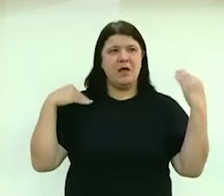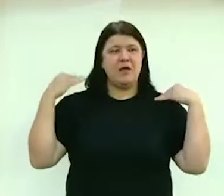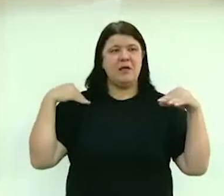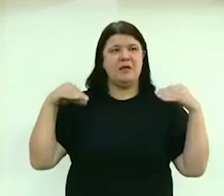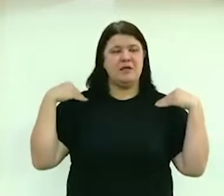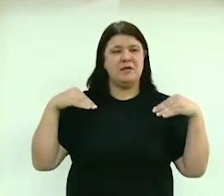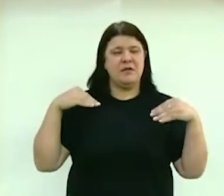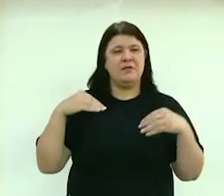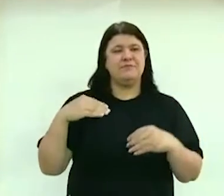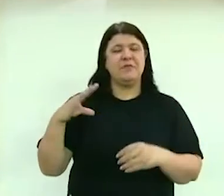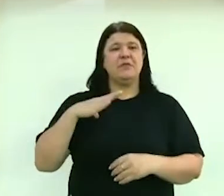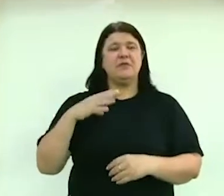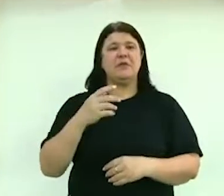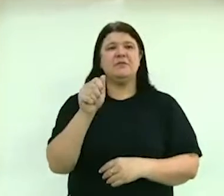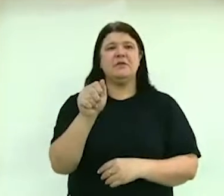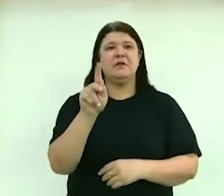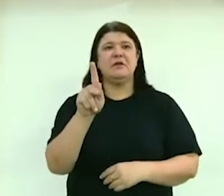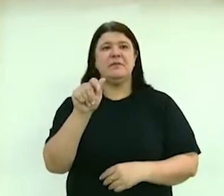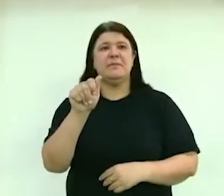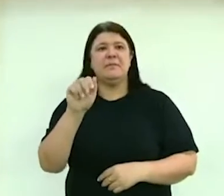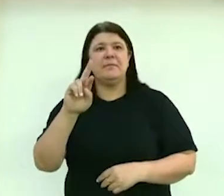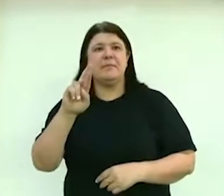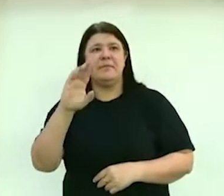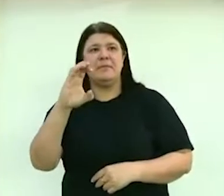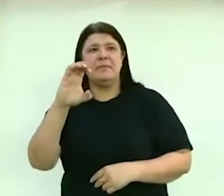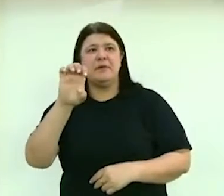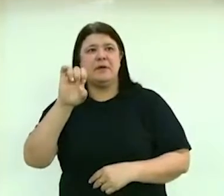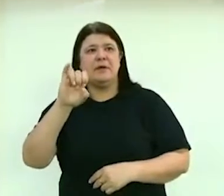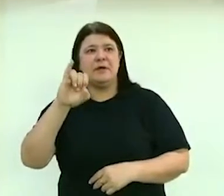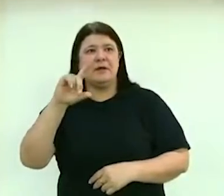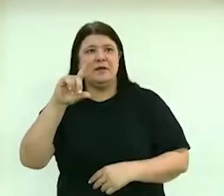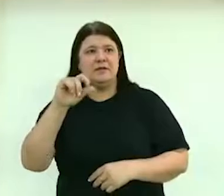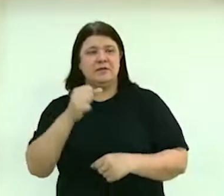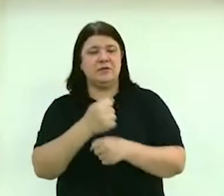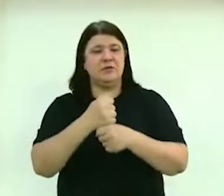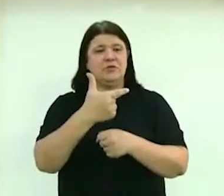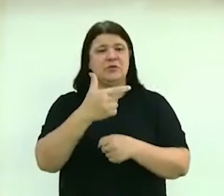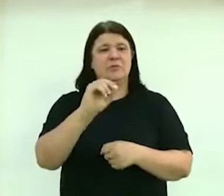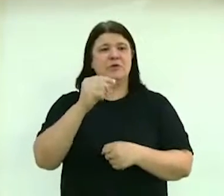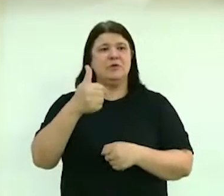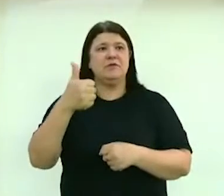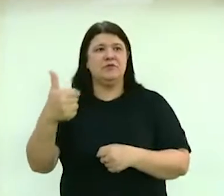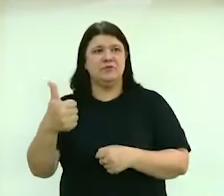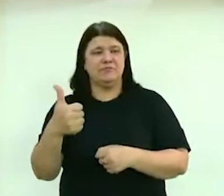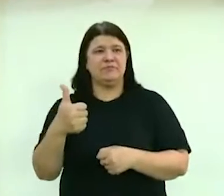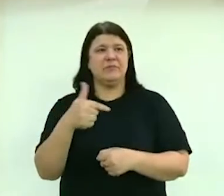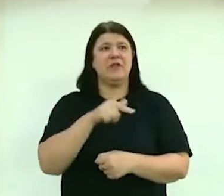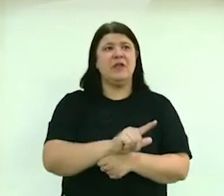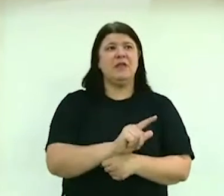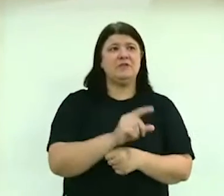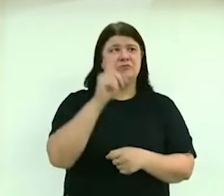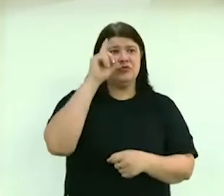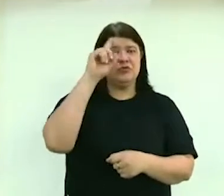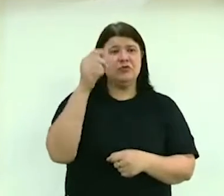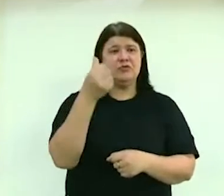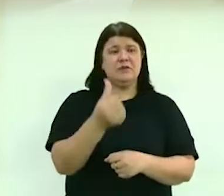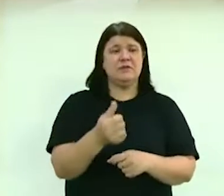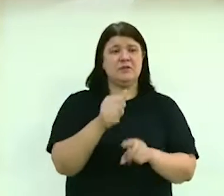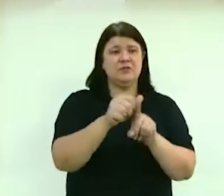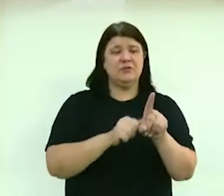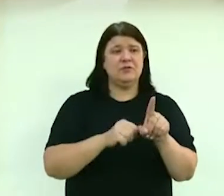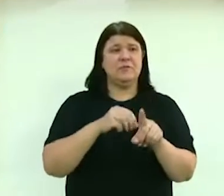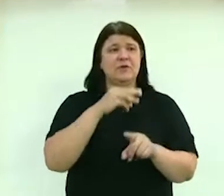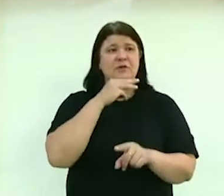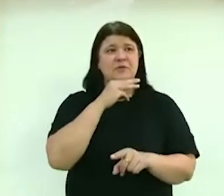dias 6 e 7 de março de 2021. Como todos já sabem, eles saíram no dia 6 de março da cidade de Praia Grande